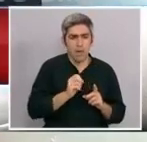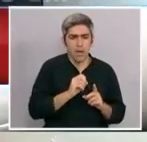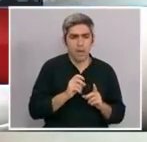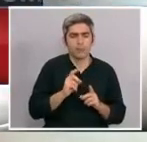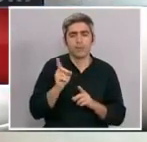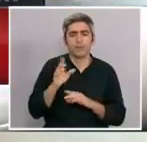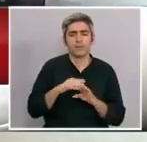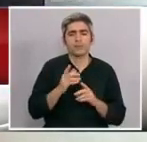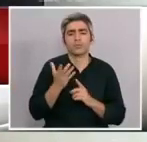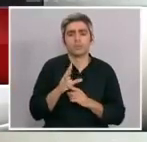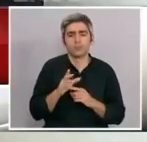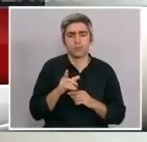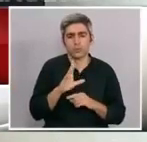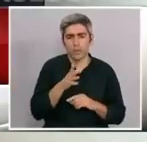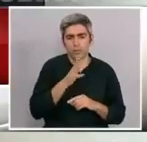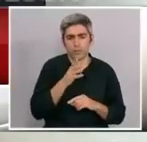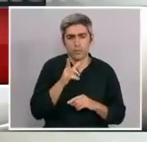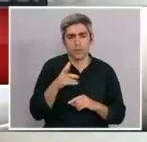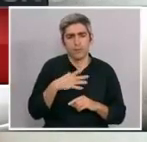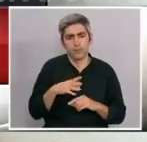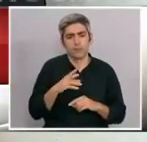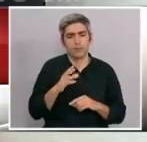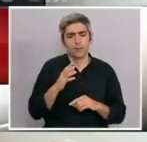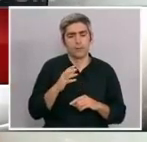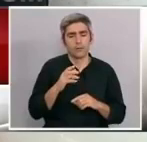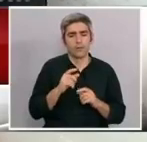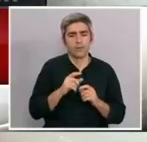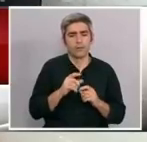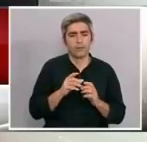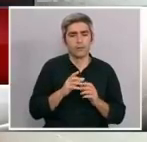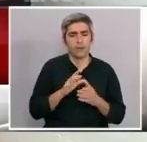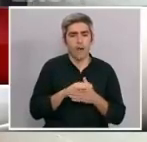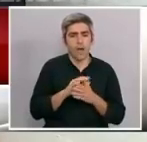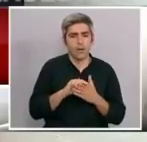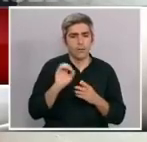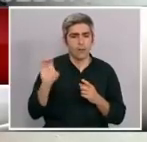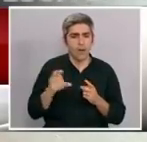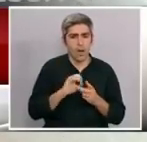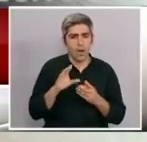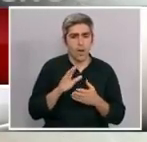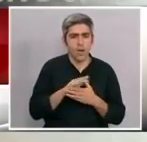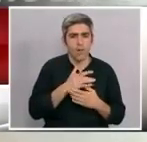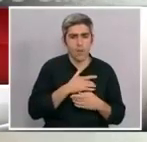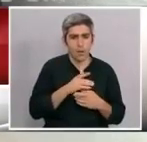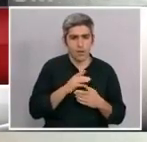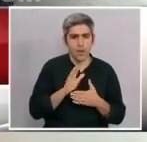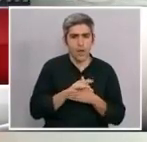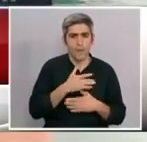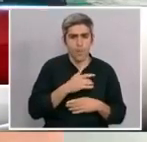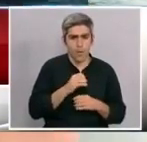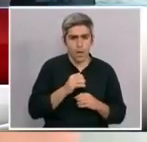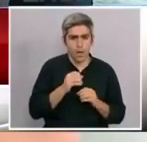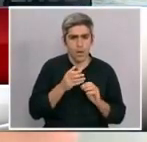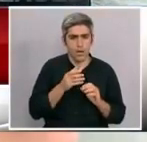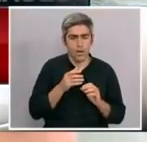por exemplo, questão, aliás já nos contou isso, fazia questão de deitar as cartas fora, que percebesse que eram sim, cartas sim, de amor. Sim, sim, sim. Não havia cartas de amor a entrar no